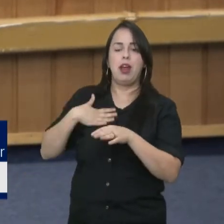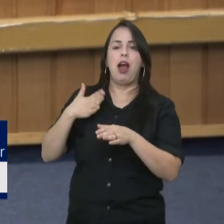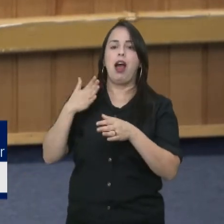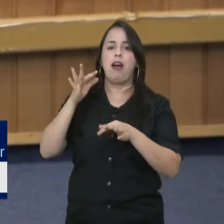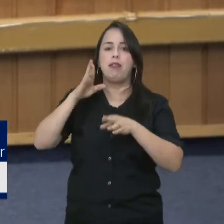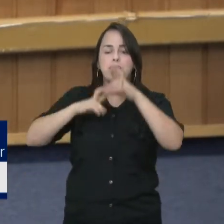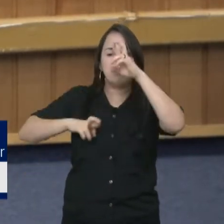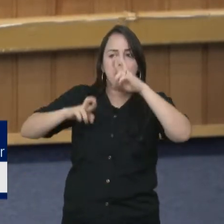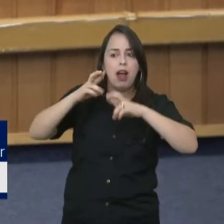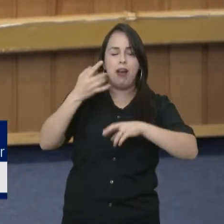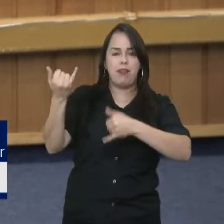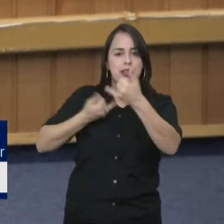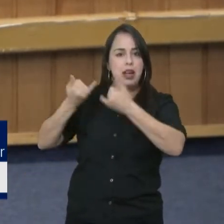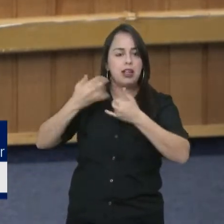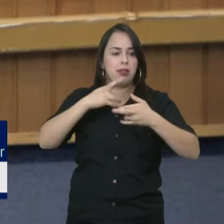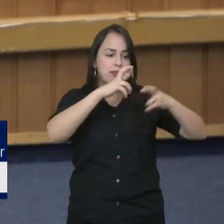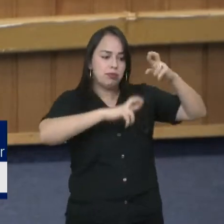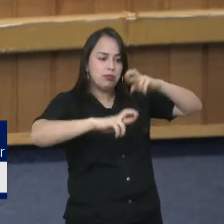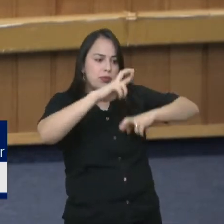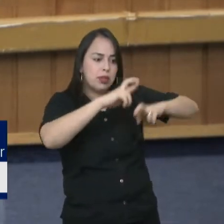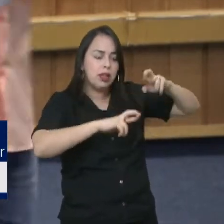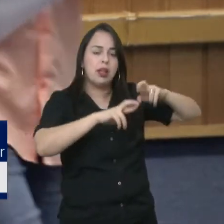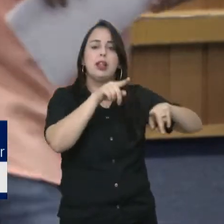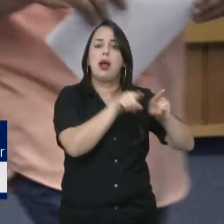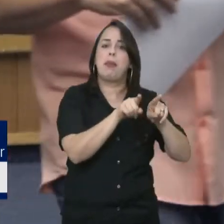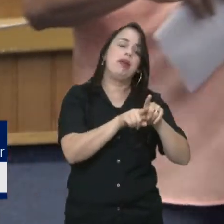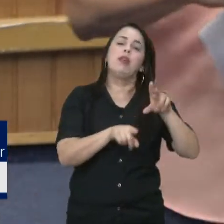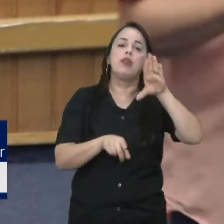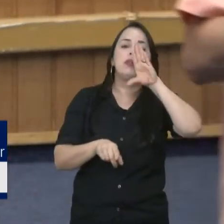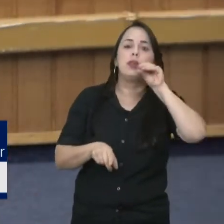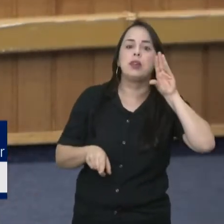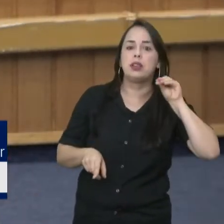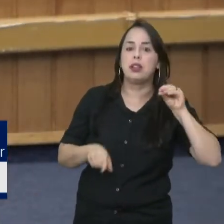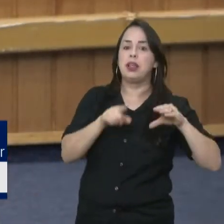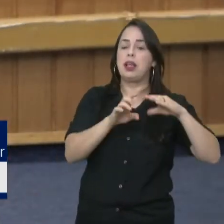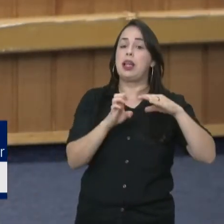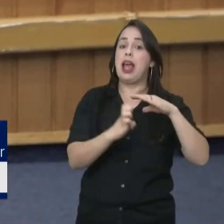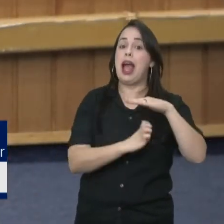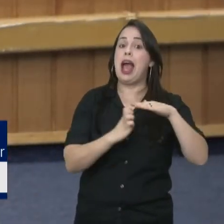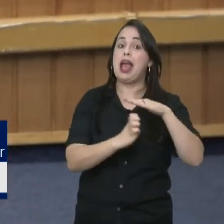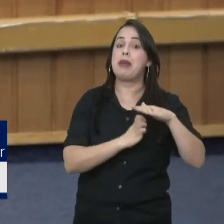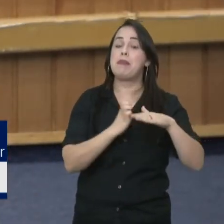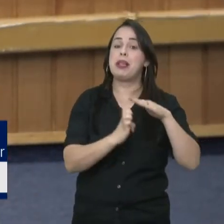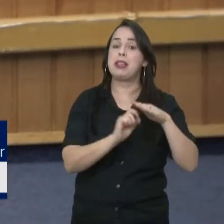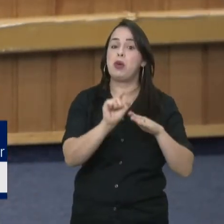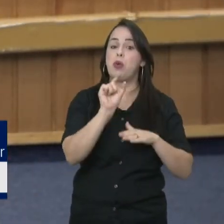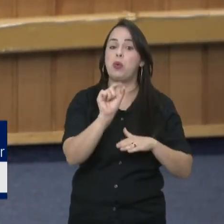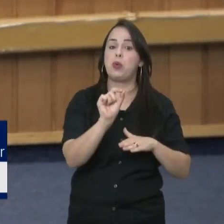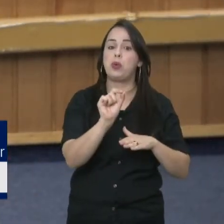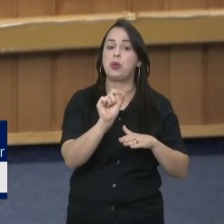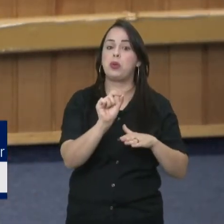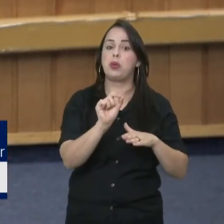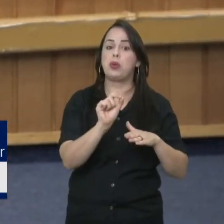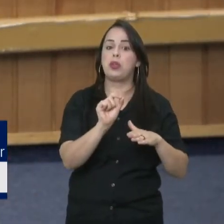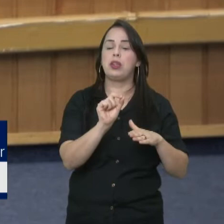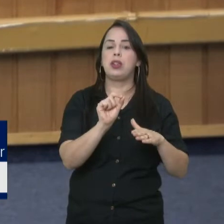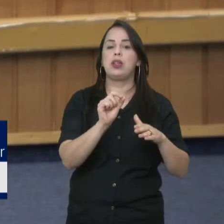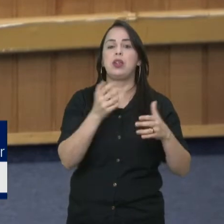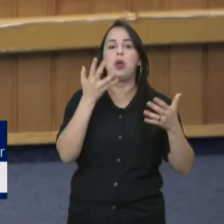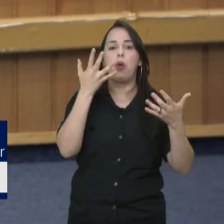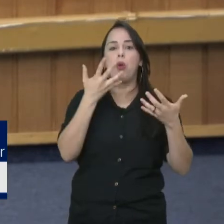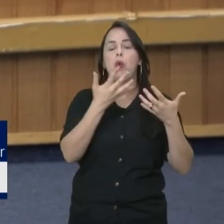vistoria. Os funcionários, inclusive, alertaram que a empresa trocou os pneus de